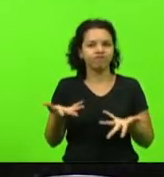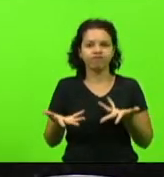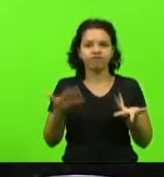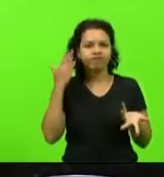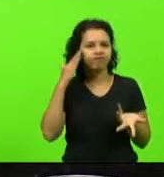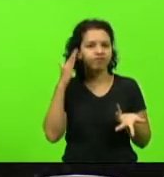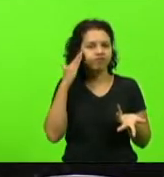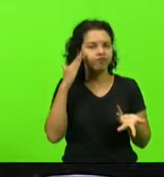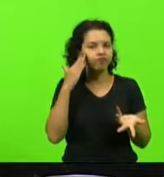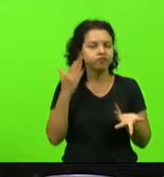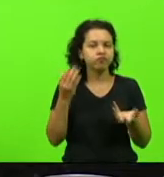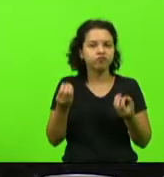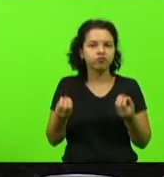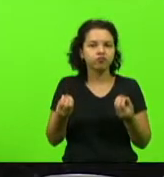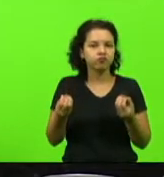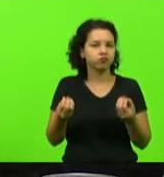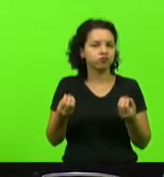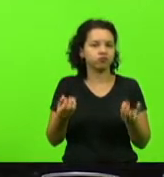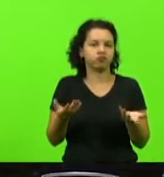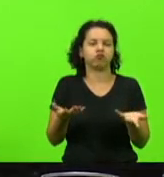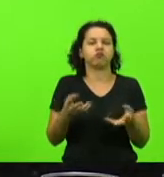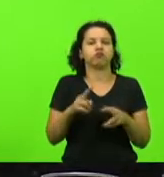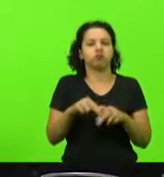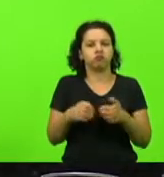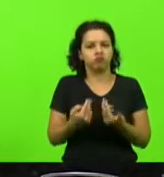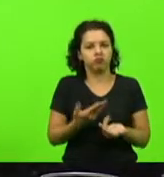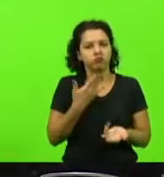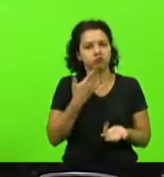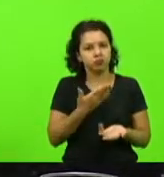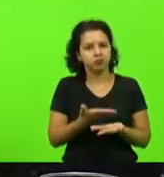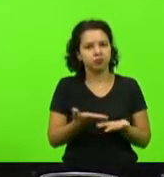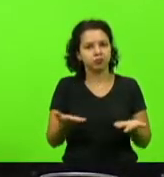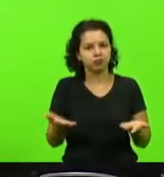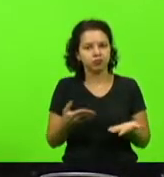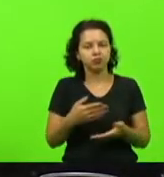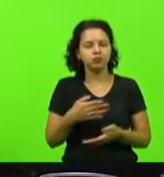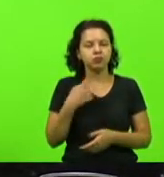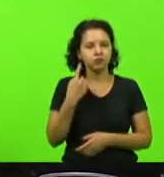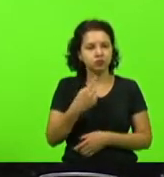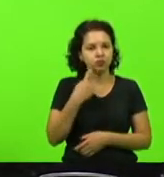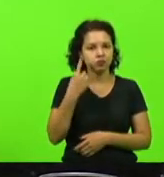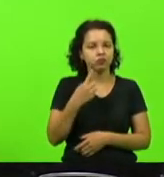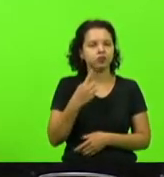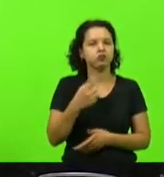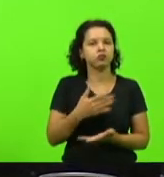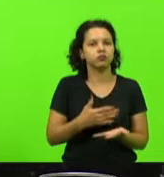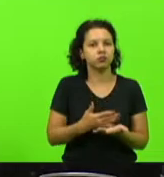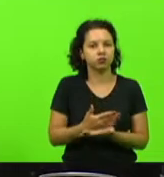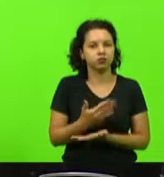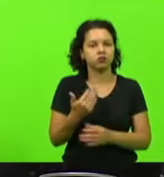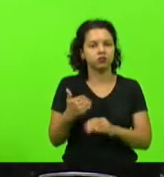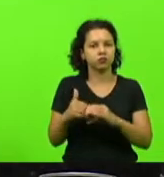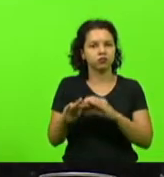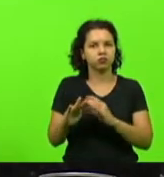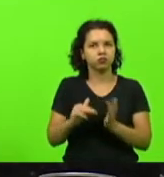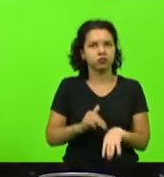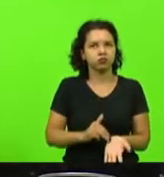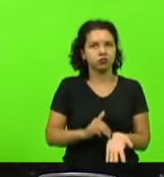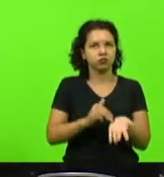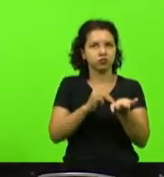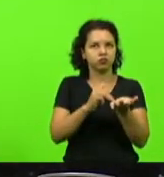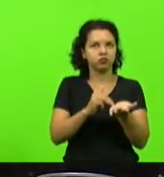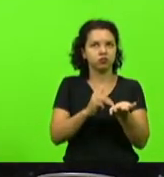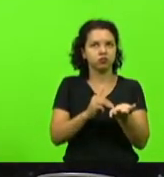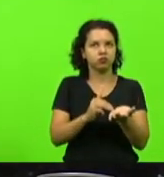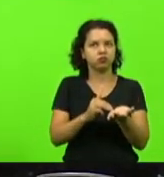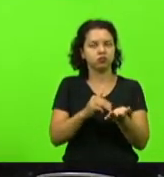entender, compreender. Então, por isso, eu peço a vênia dos nobres colegas deputados para que a gente possa estar encaminhando essa moção, mostrando que